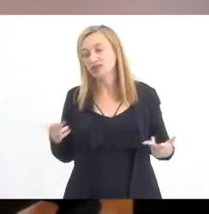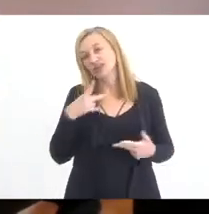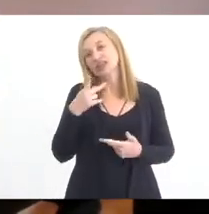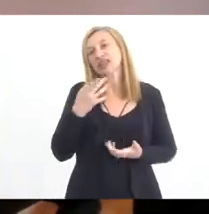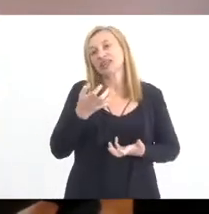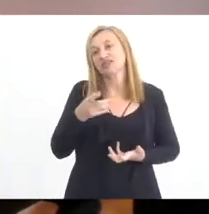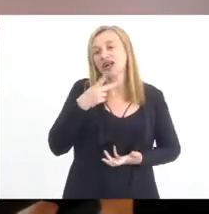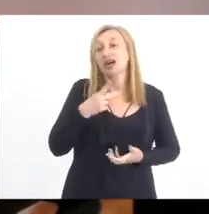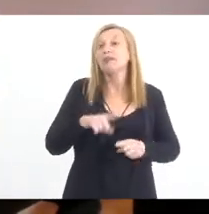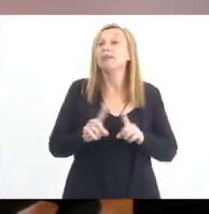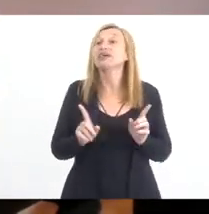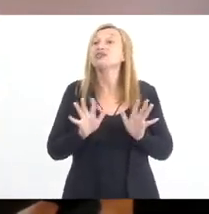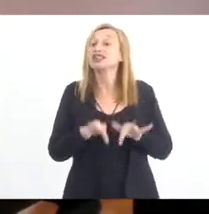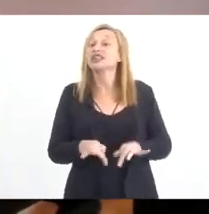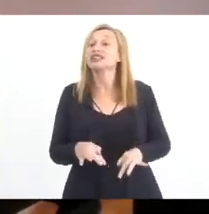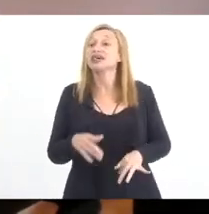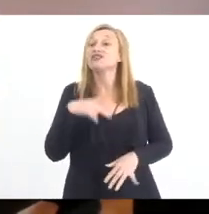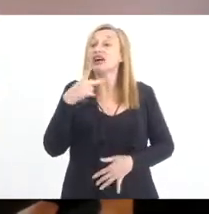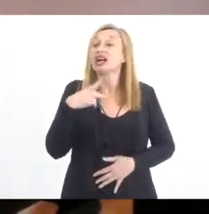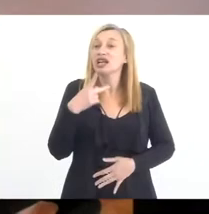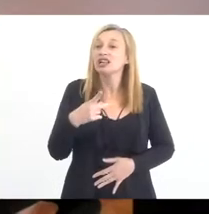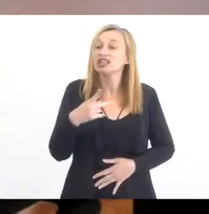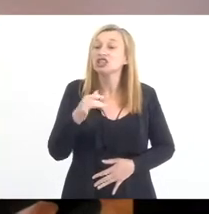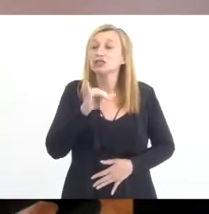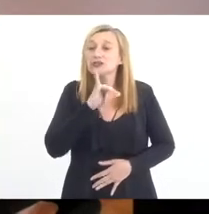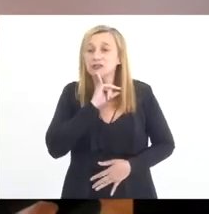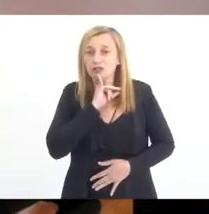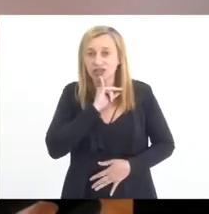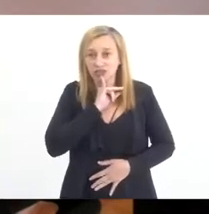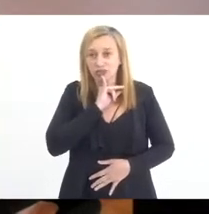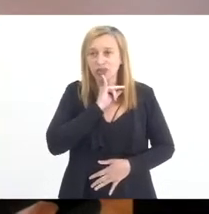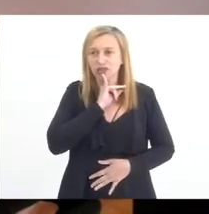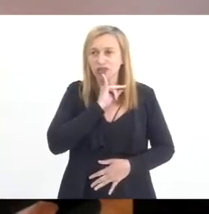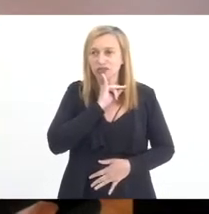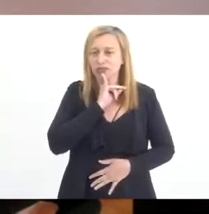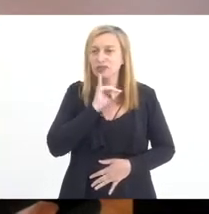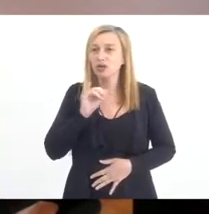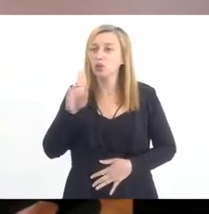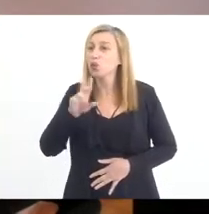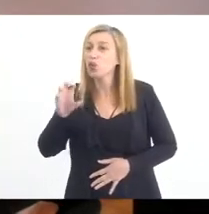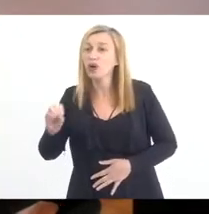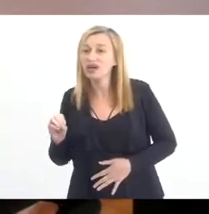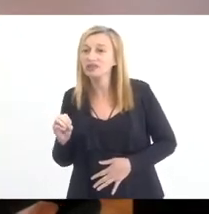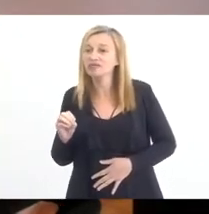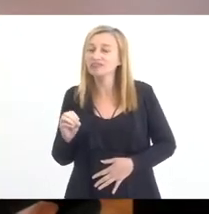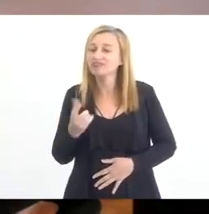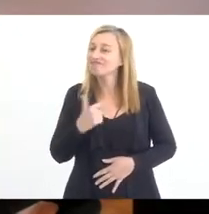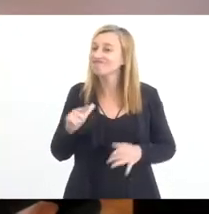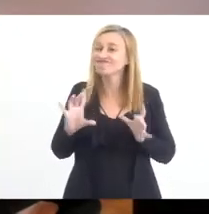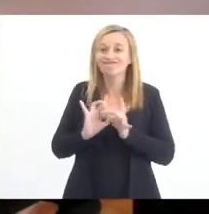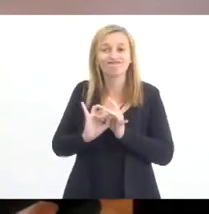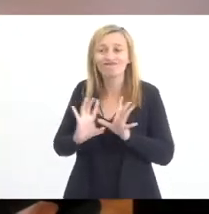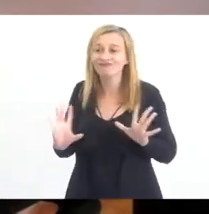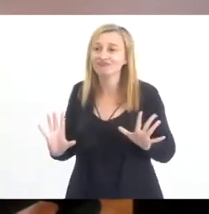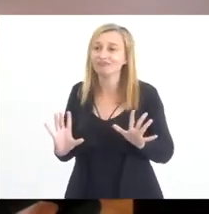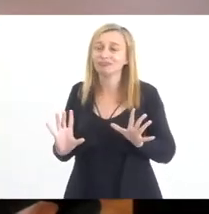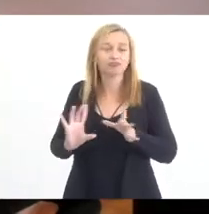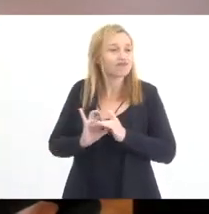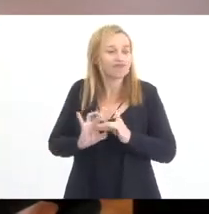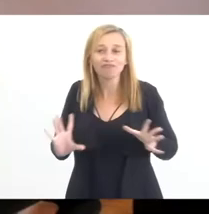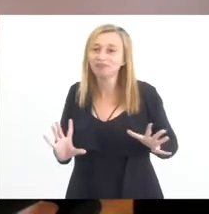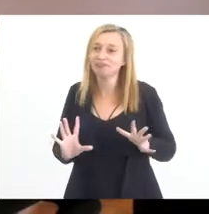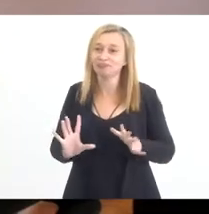enfim, eu vou concluir dizendo que, infelizmente, a UESO não tem autonomia. Não